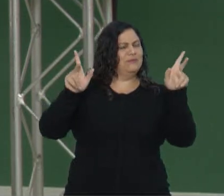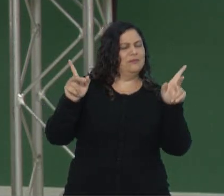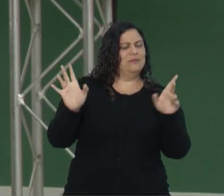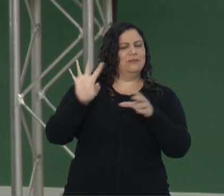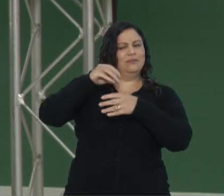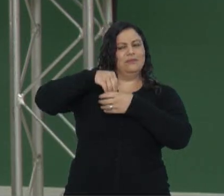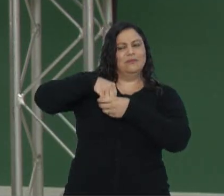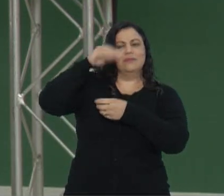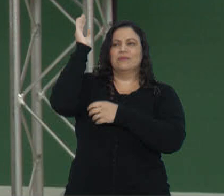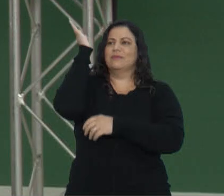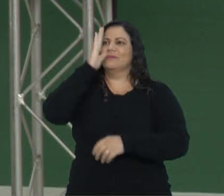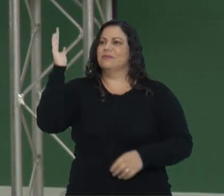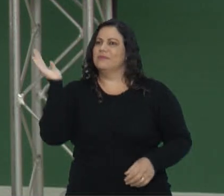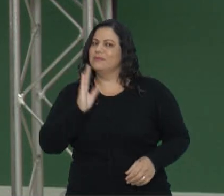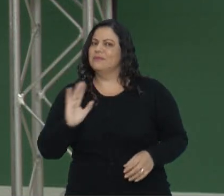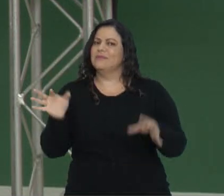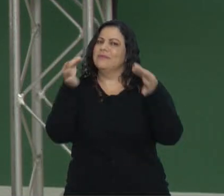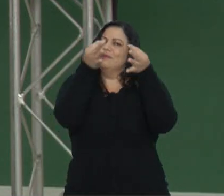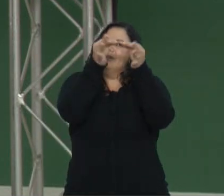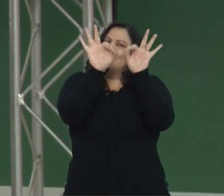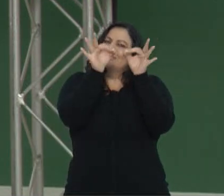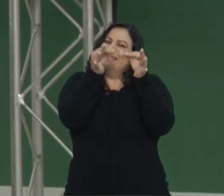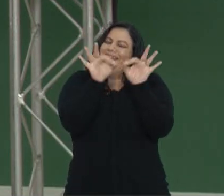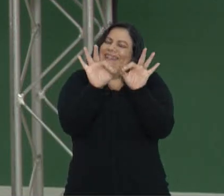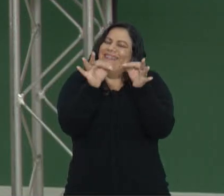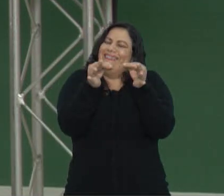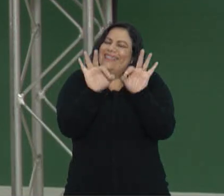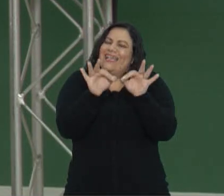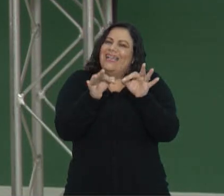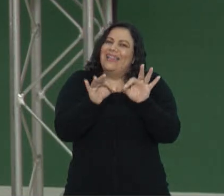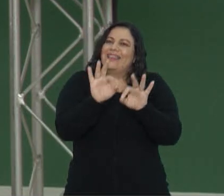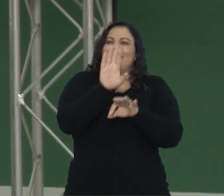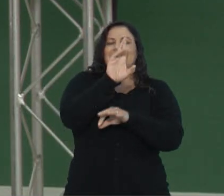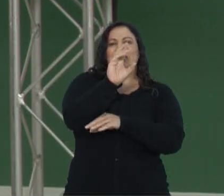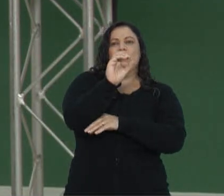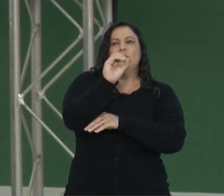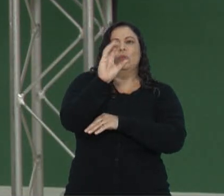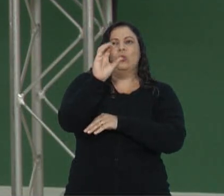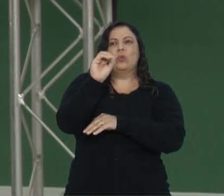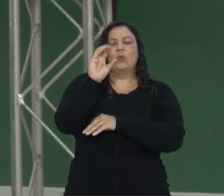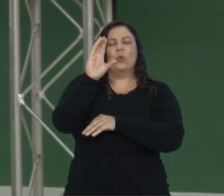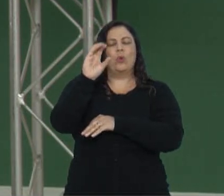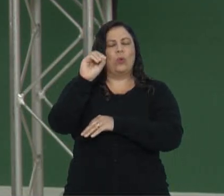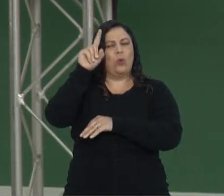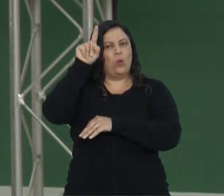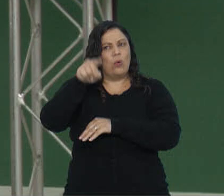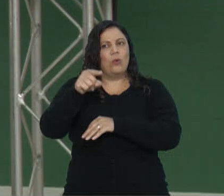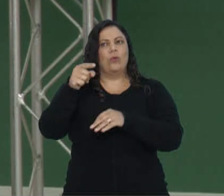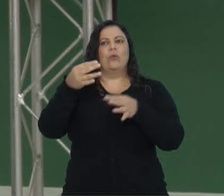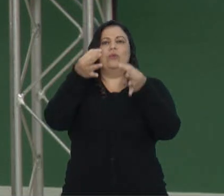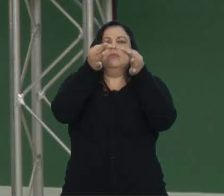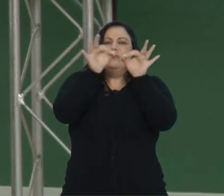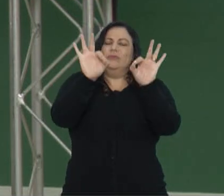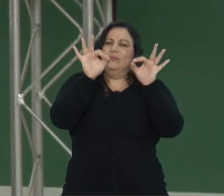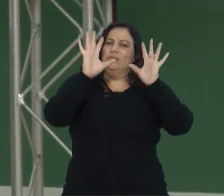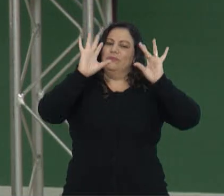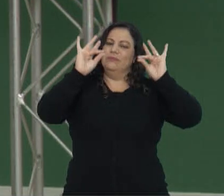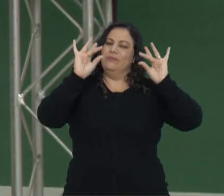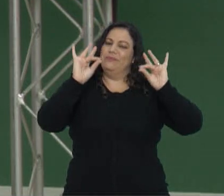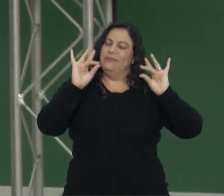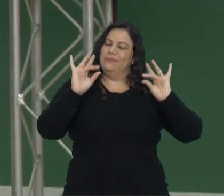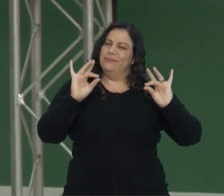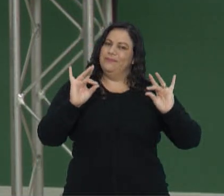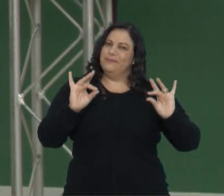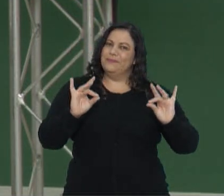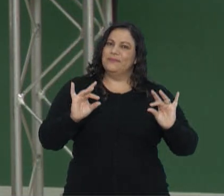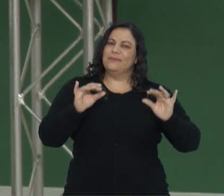pouquinho misturado com a delicadeza do rococó, que foi uma derivação mais sutil do barroco